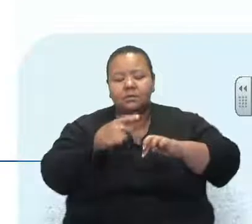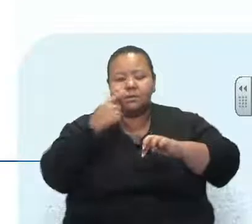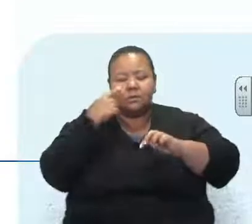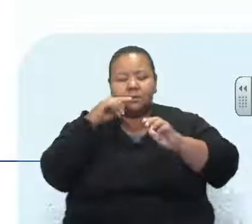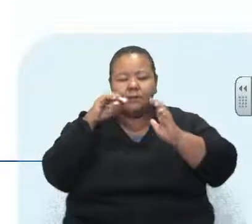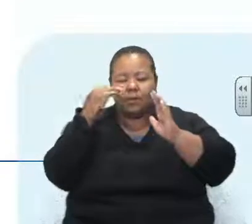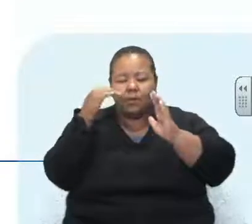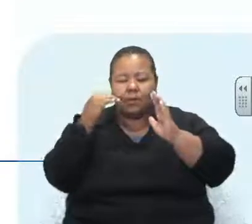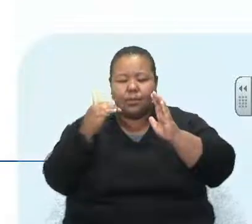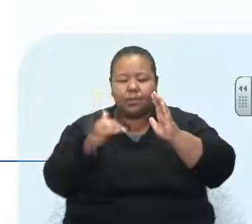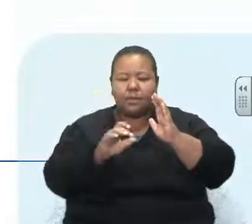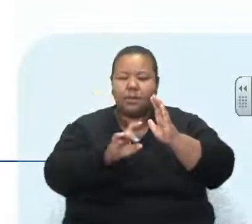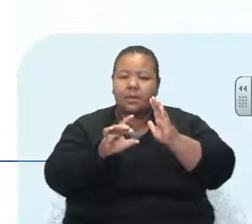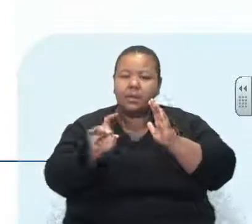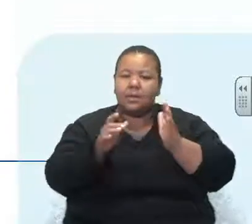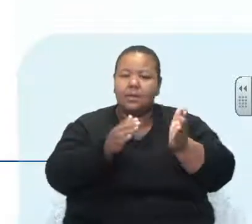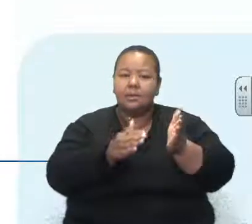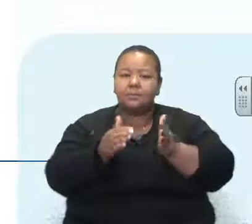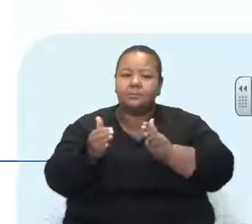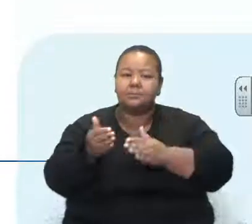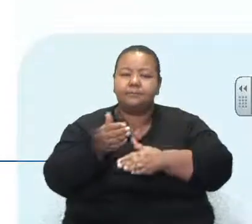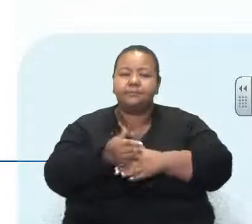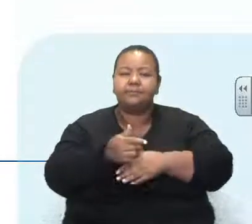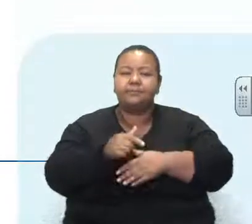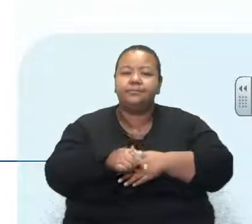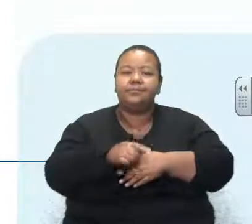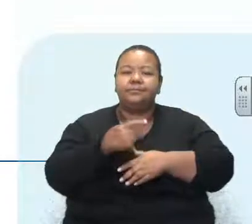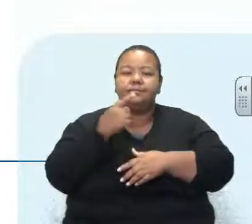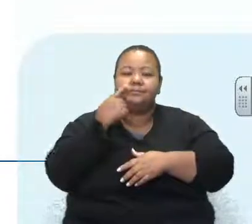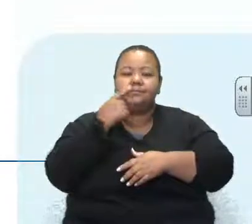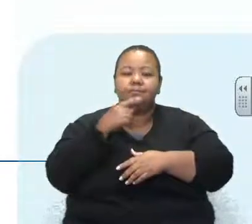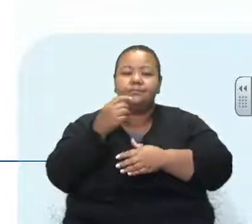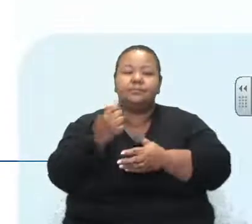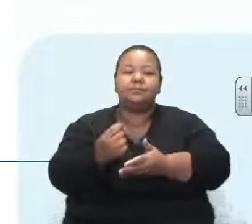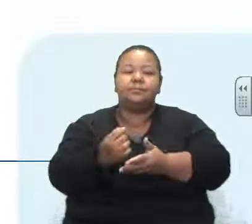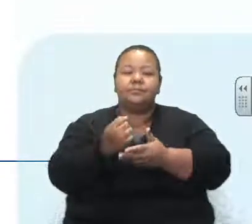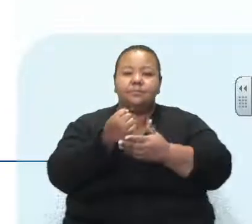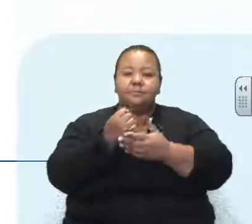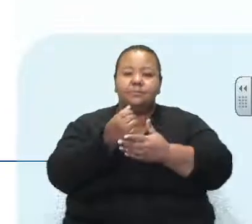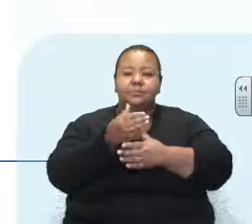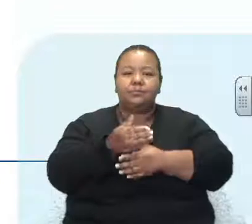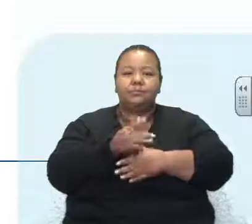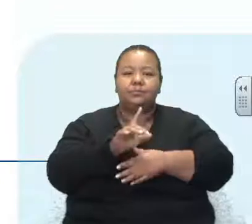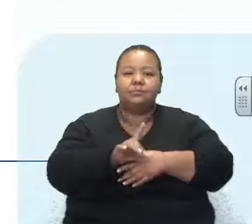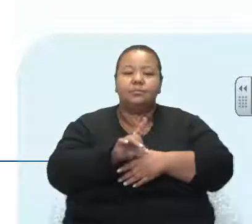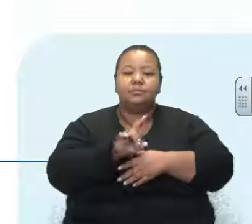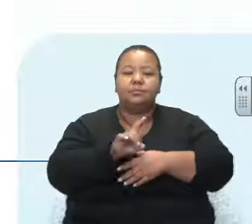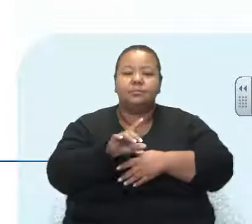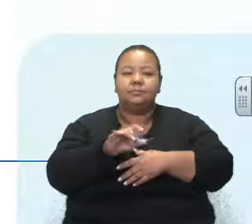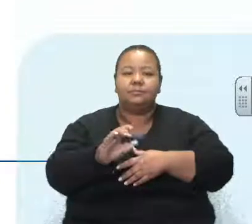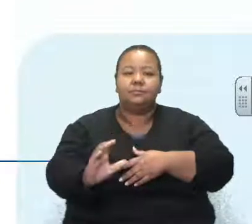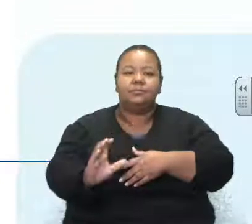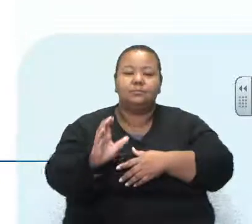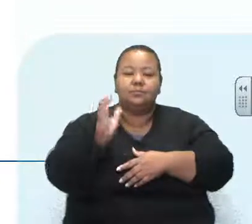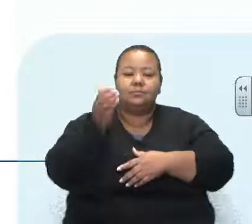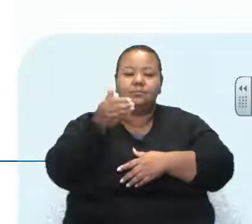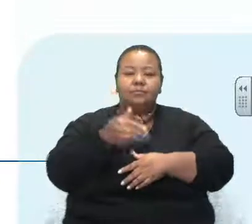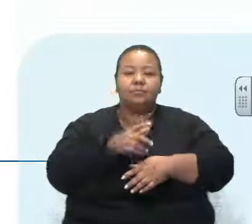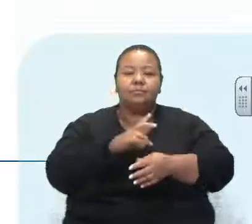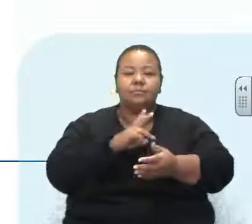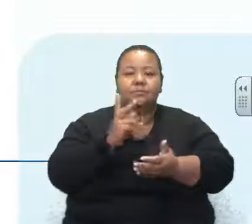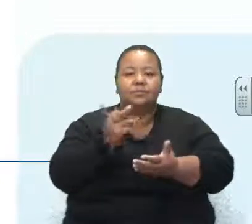minuciar cada etapa ali. Então, o relatório analítico, ele vai ajudar, vai auxiliar, caso aconteça um possível erro